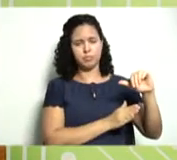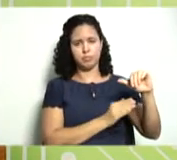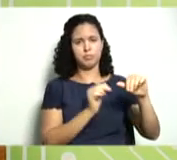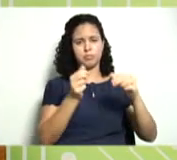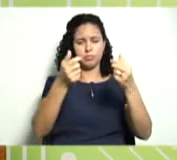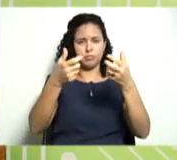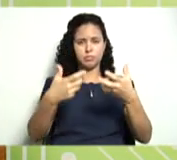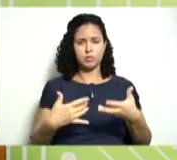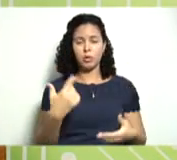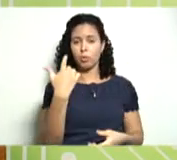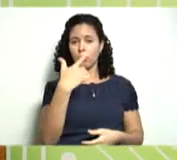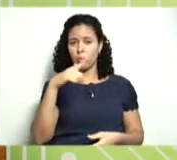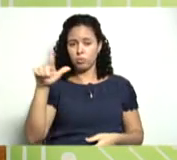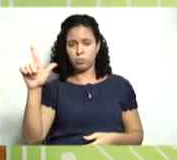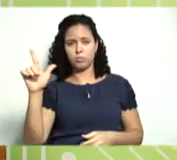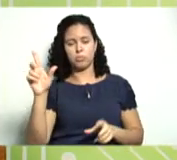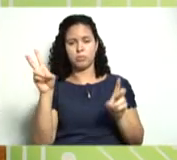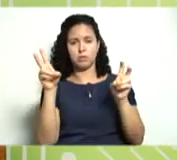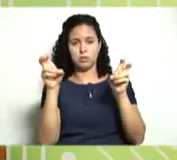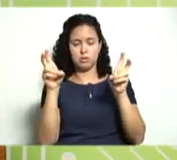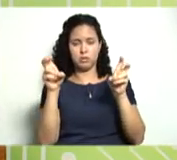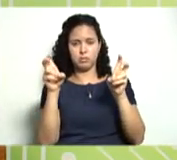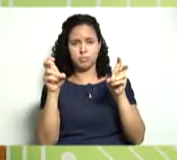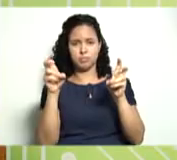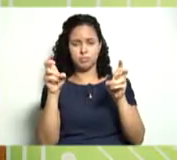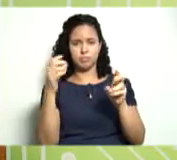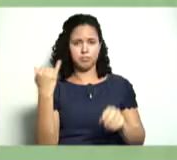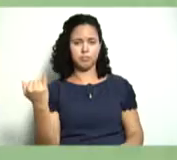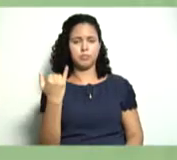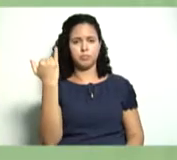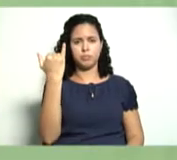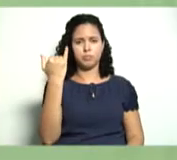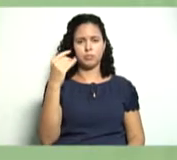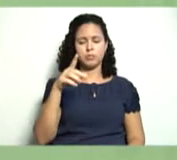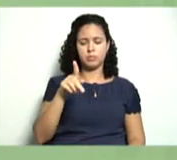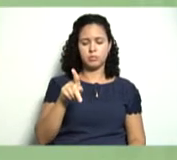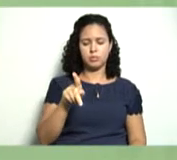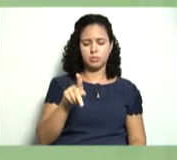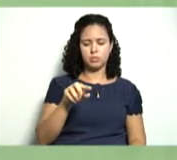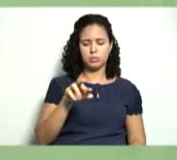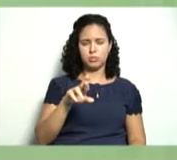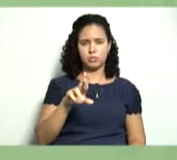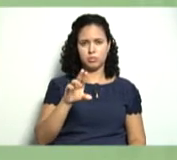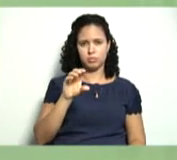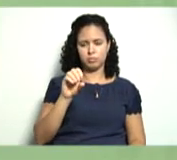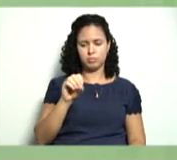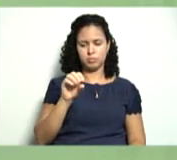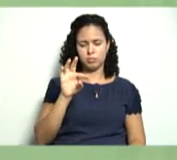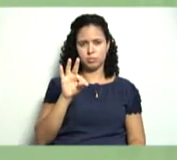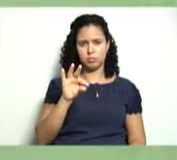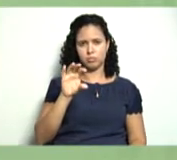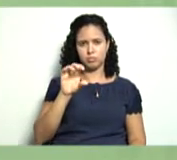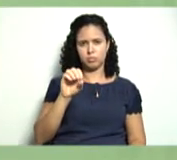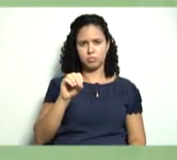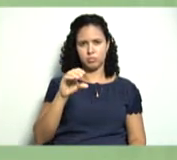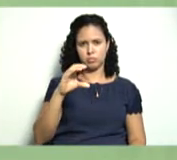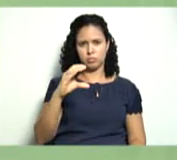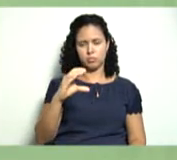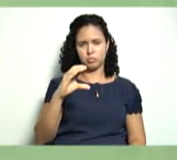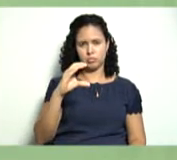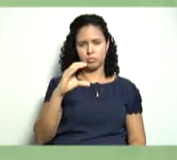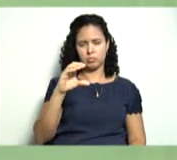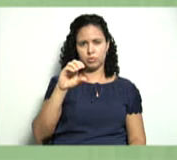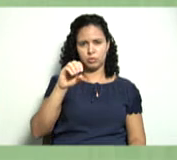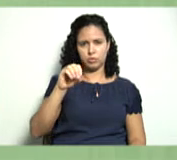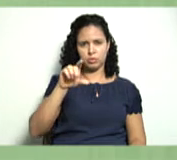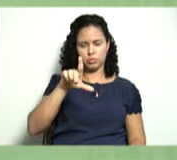outro assunto importante que é o os protocolos e serviço que também vocês já utilizam eles